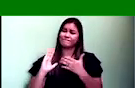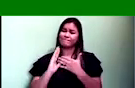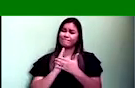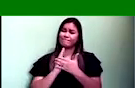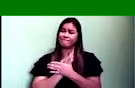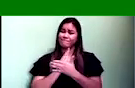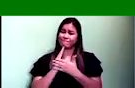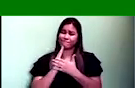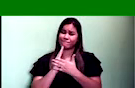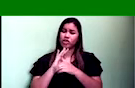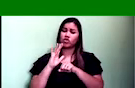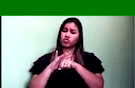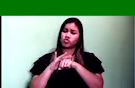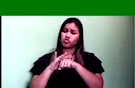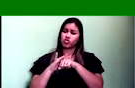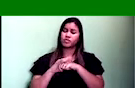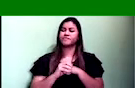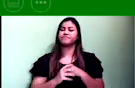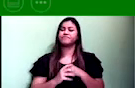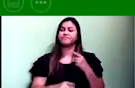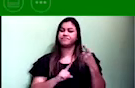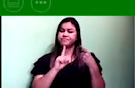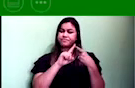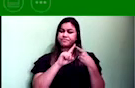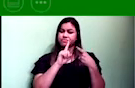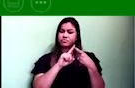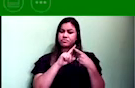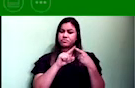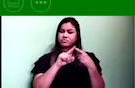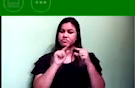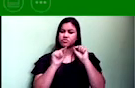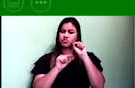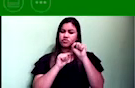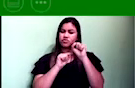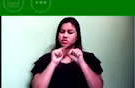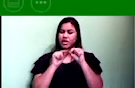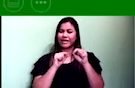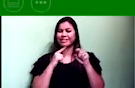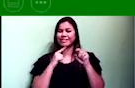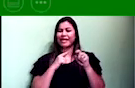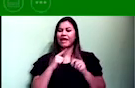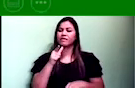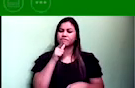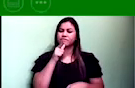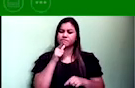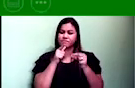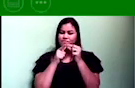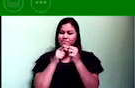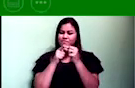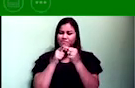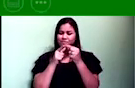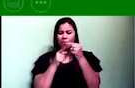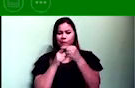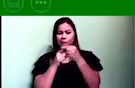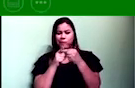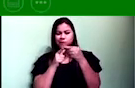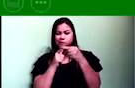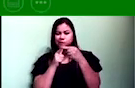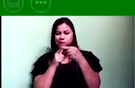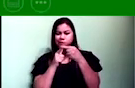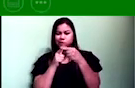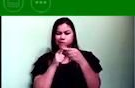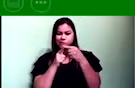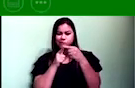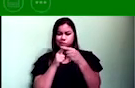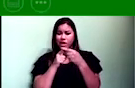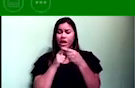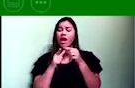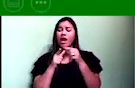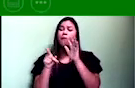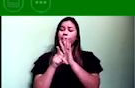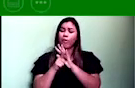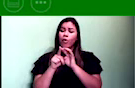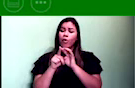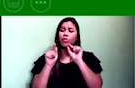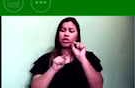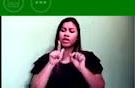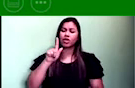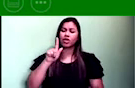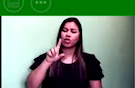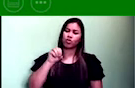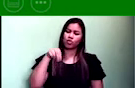uma secreção peniana, como se fosse um pus, isso é típico de gonorreia. Na uretra feminina, também a mesma